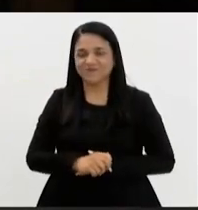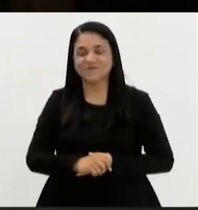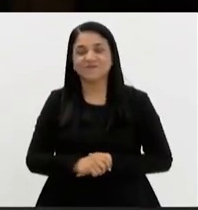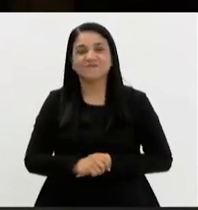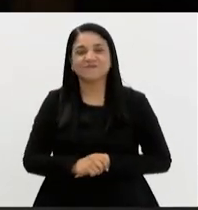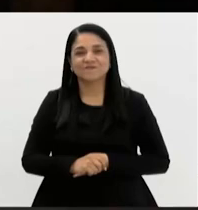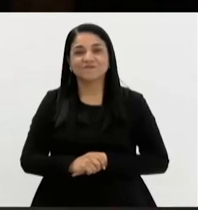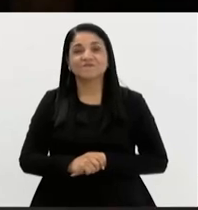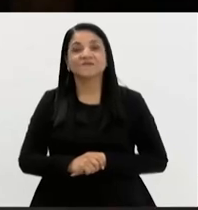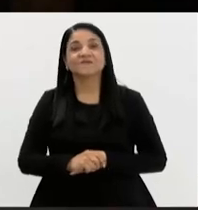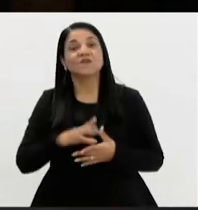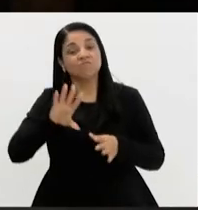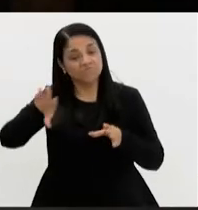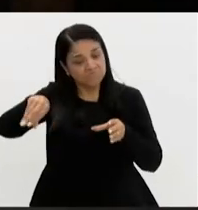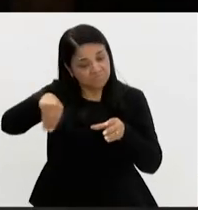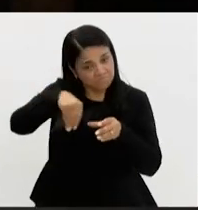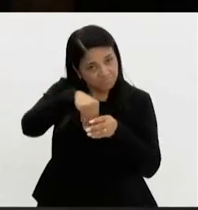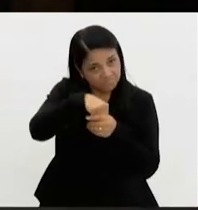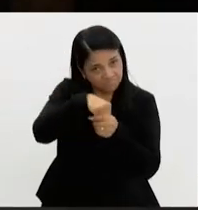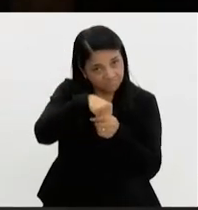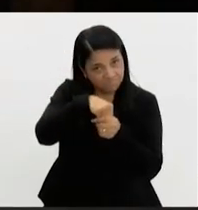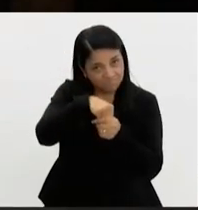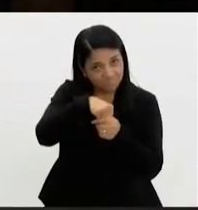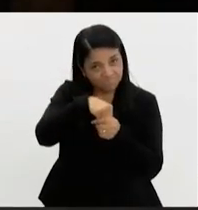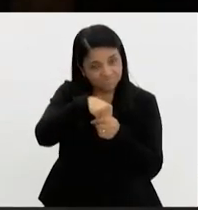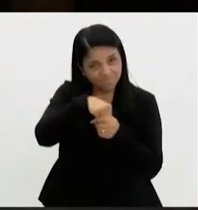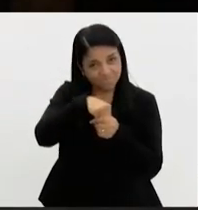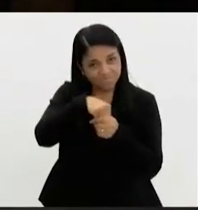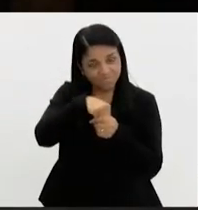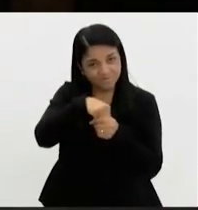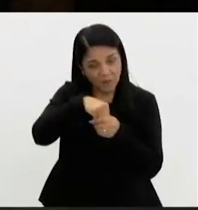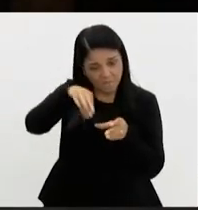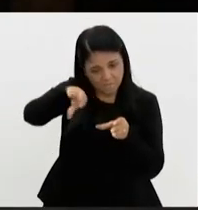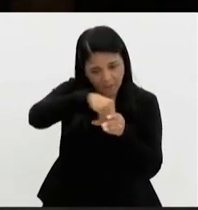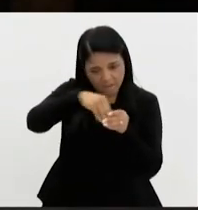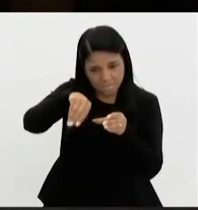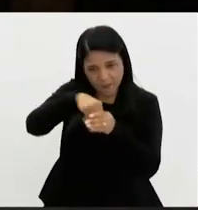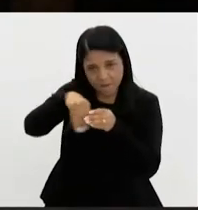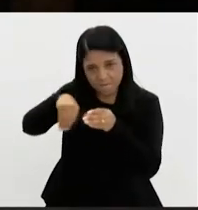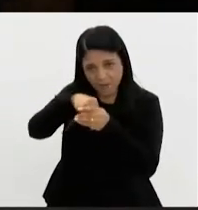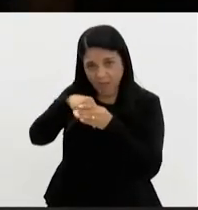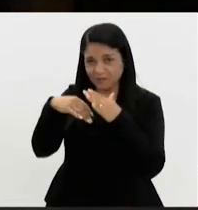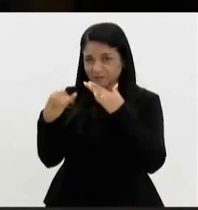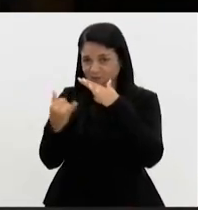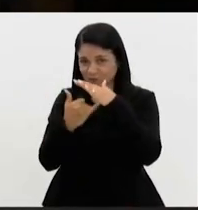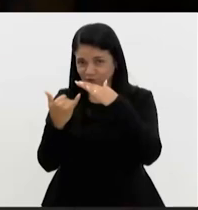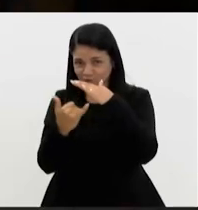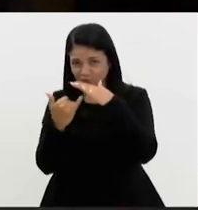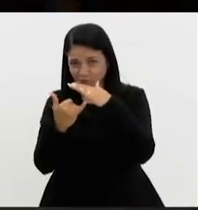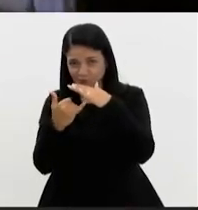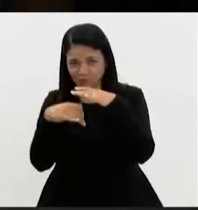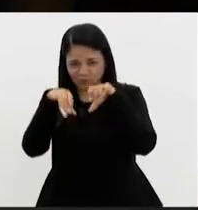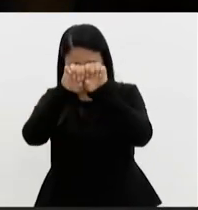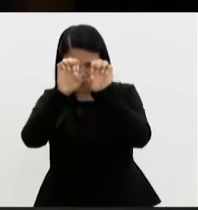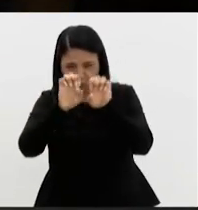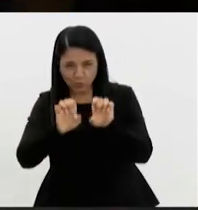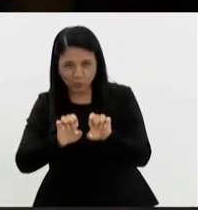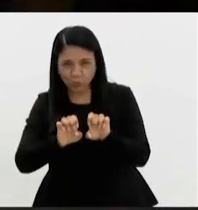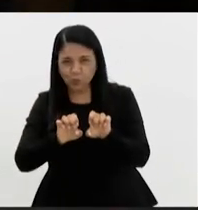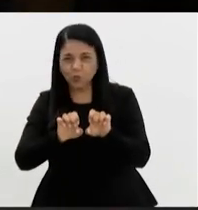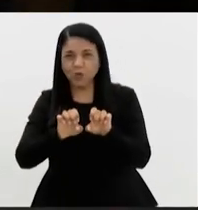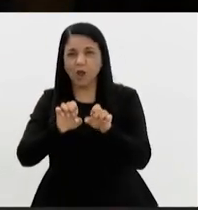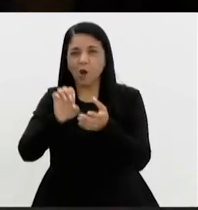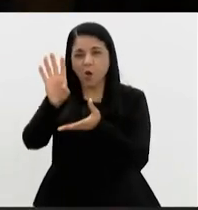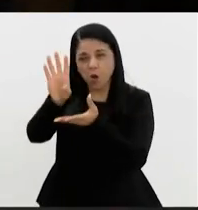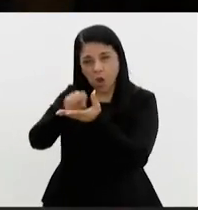tivéssemos incorporados incorporado tudo todos esses institutos e todo esse arcabouço e todo esse